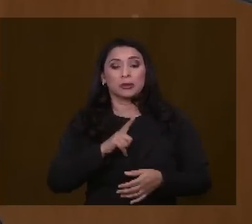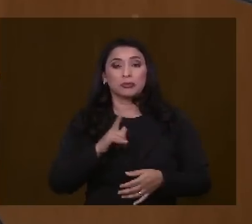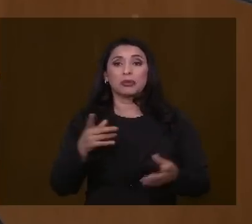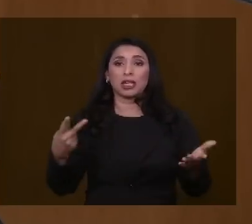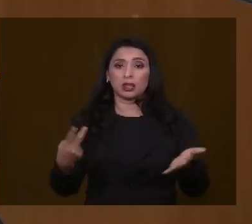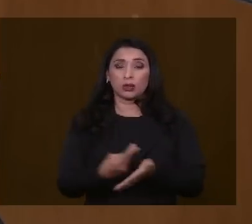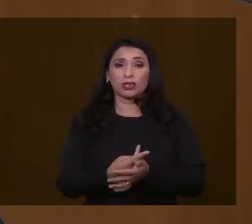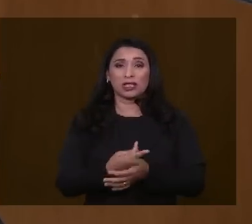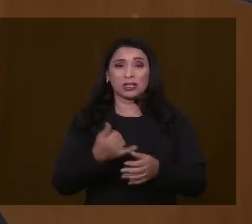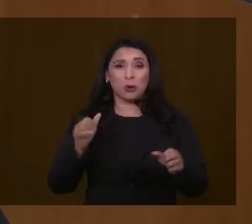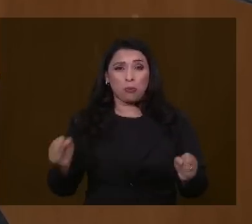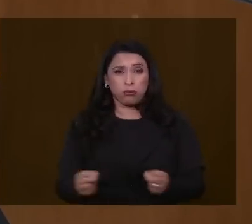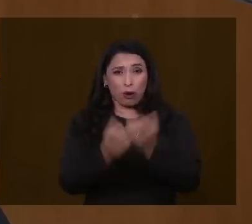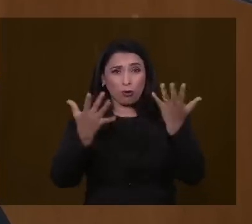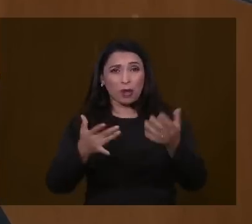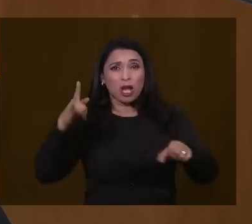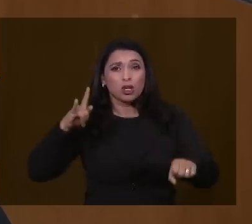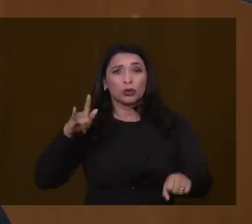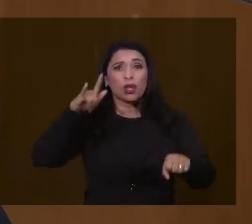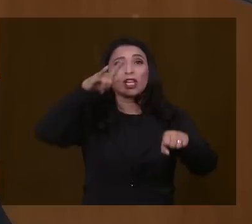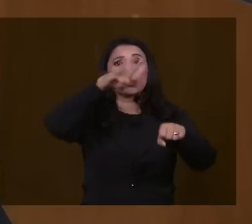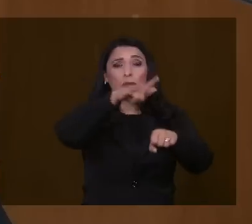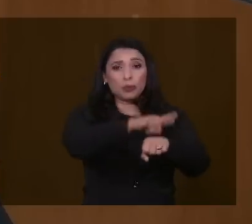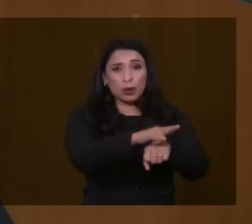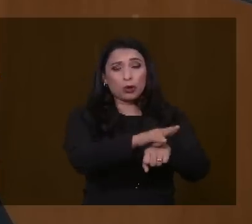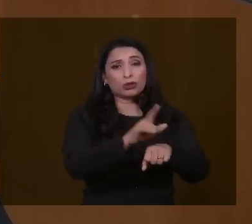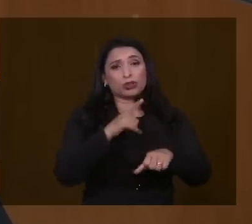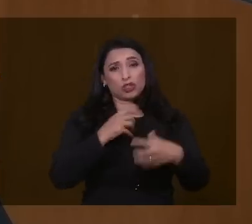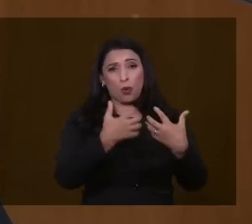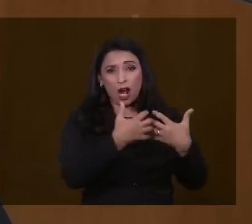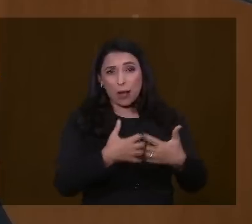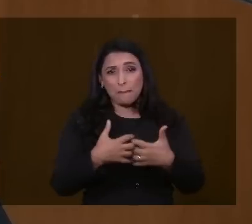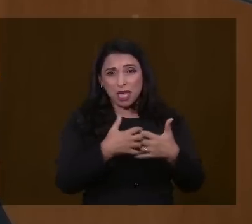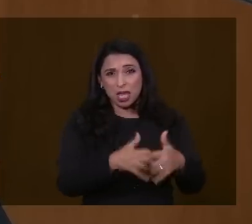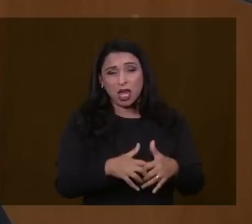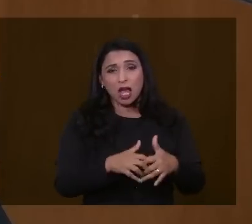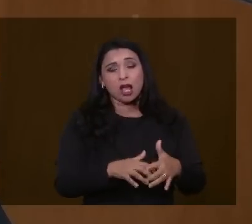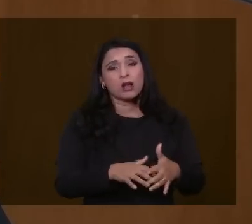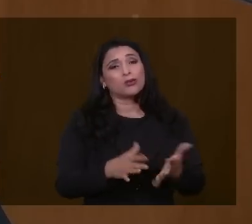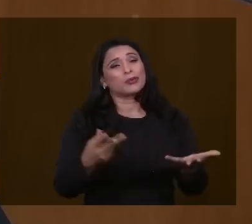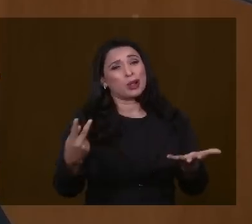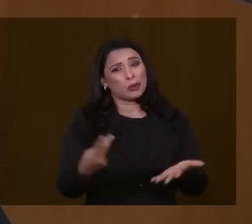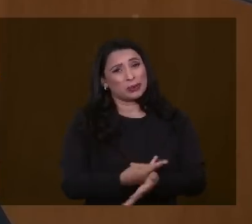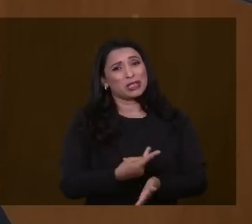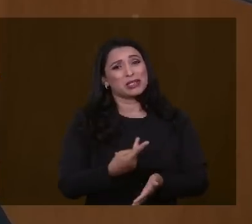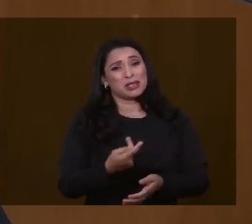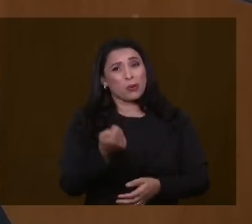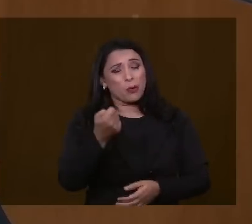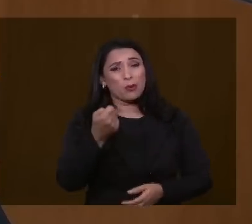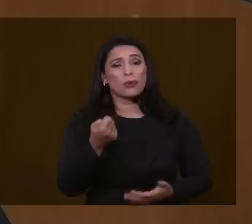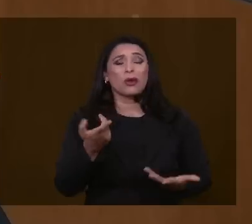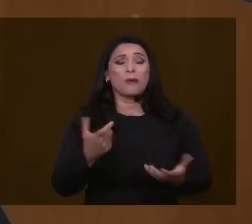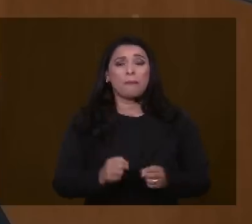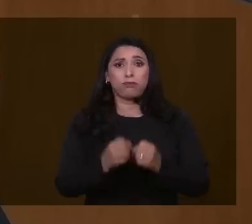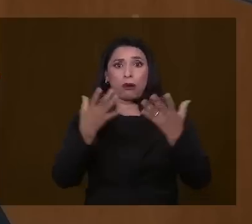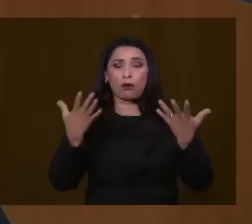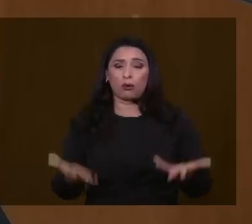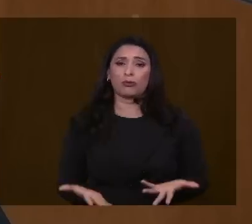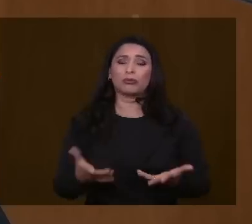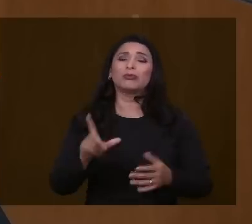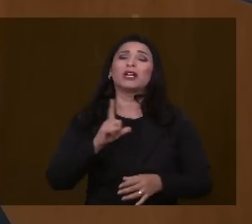de Brasília, por meio de um caminhão-tanque. O 8 de janeiro ocupa o ápice nesse